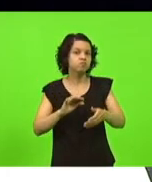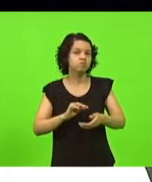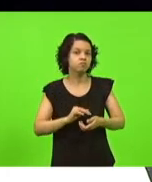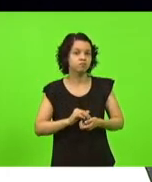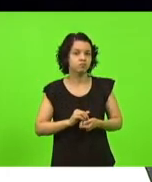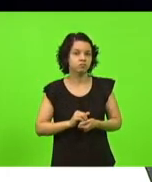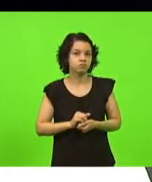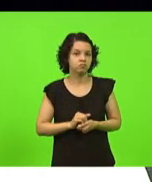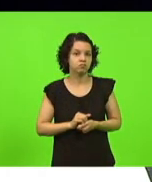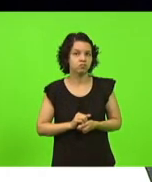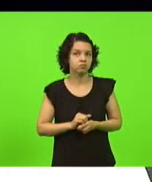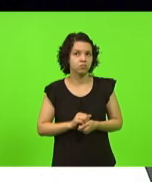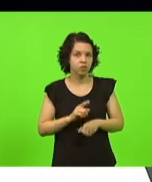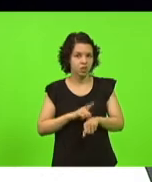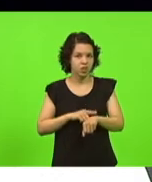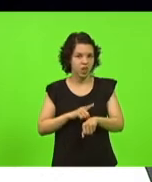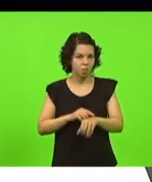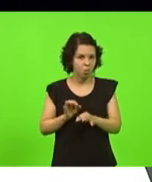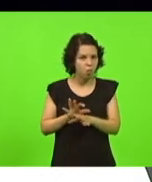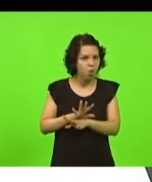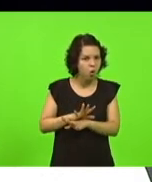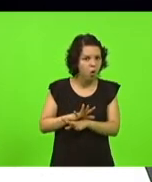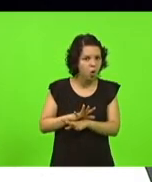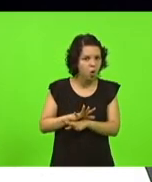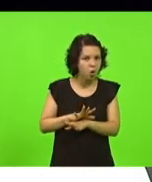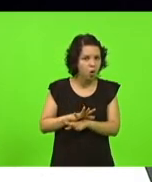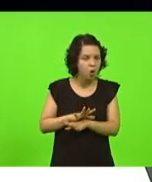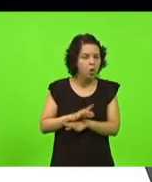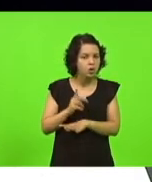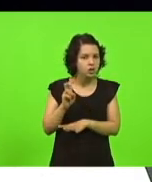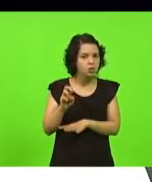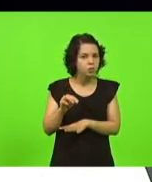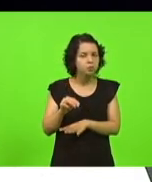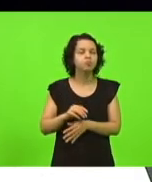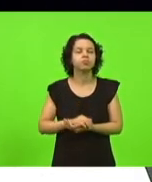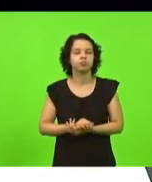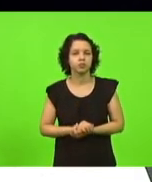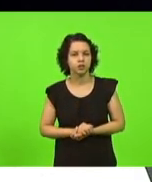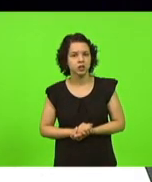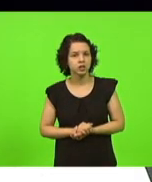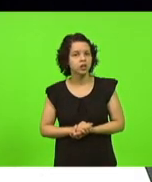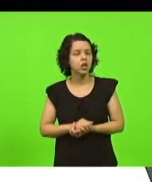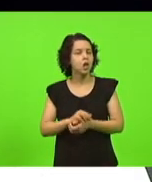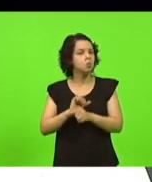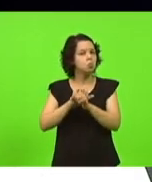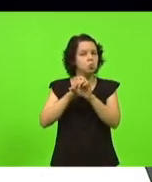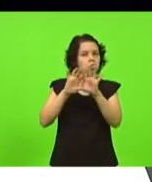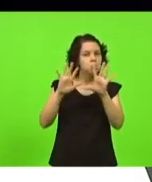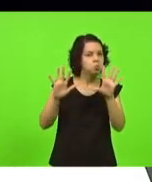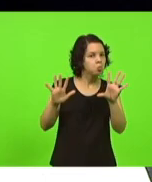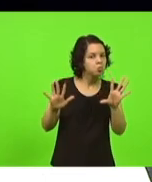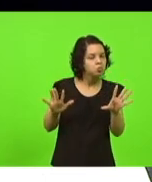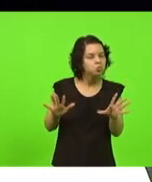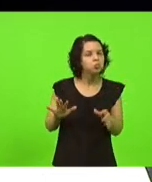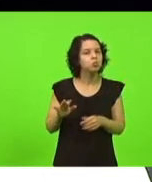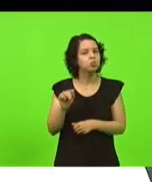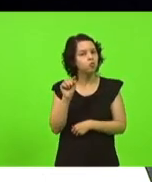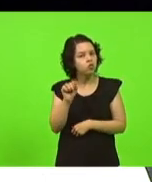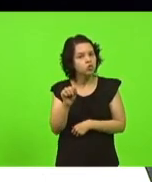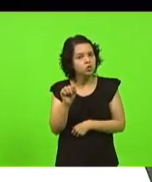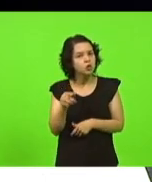Já ocupei todo o meu... Não, Vossa Excelência tem mais 5 minutos. Pela forma transparente, pela forma